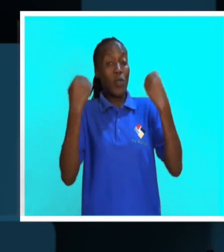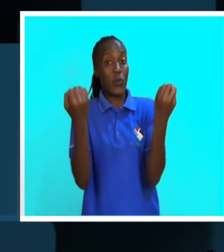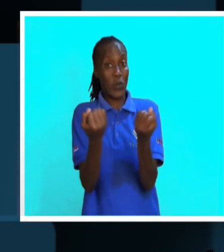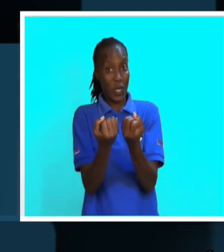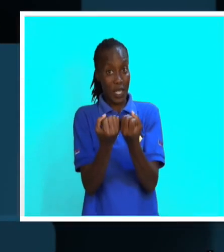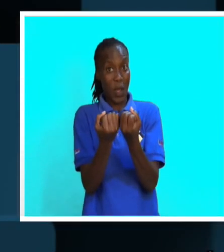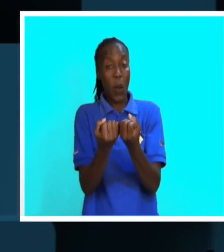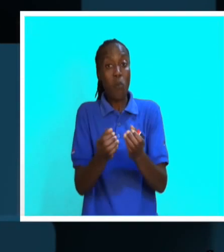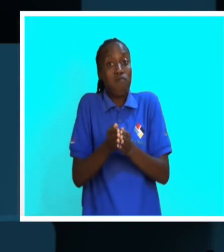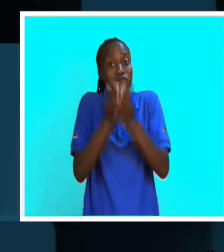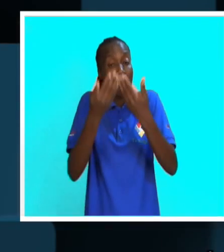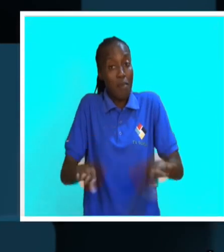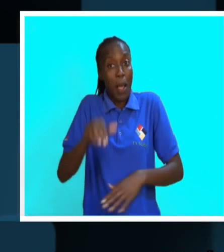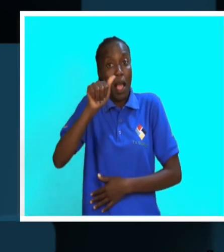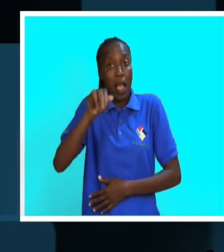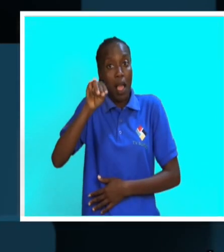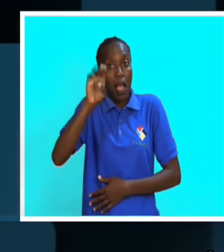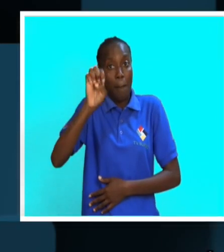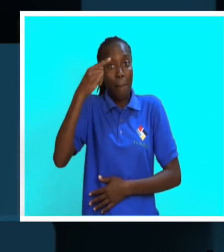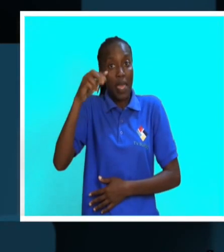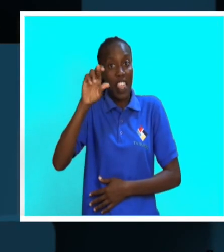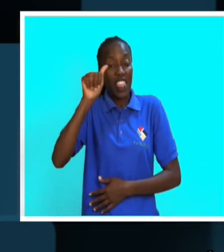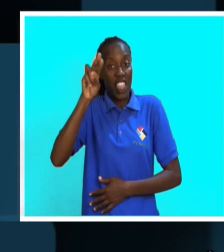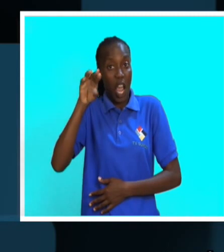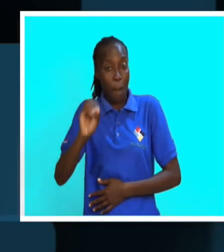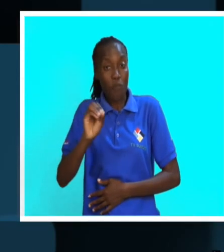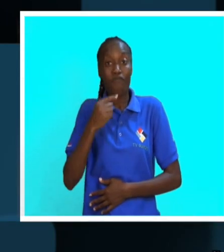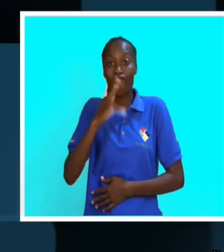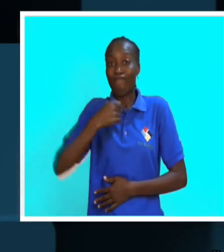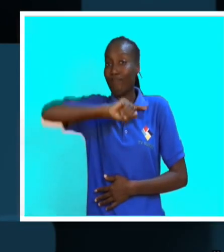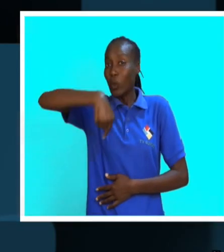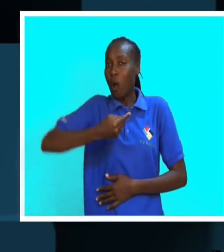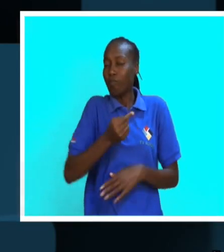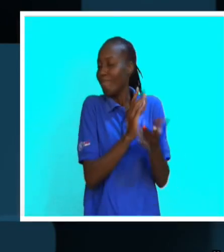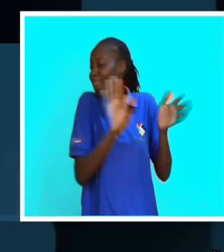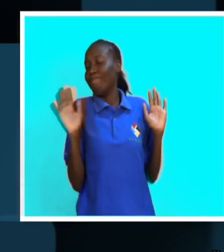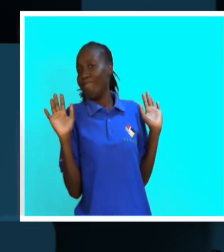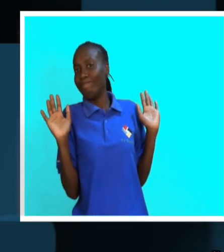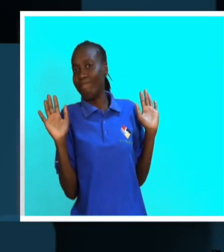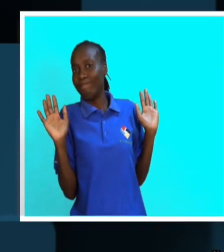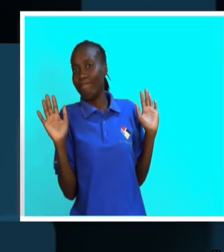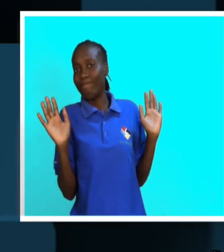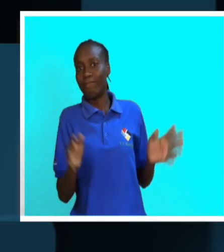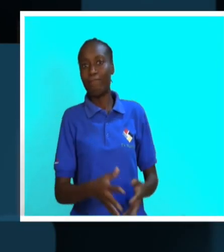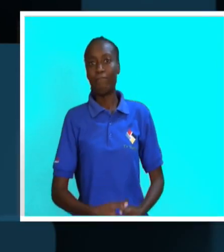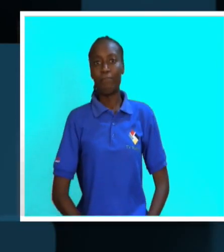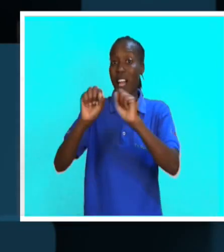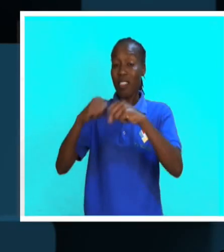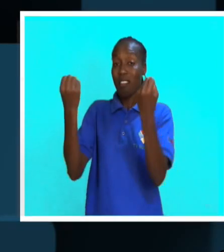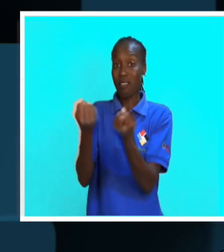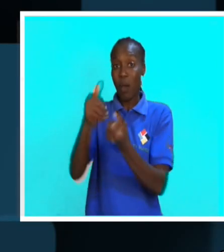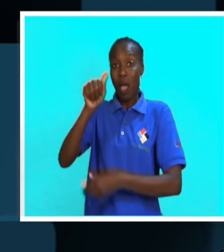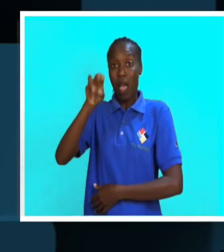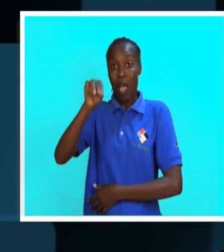a Associação dos Médicos Tradicionais de Moçambique, a Metram, distancia-se destes costumes.